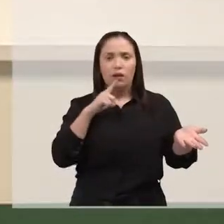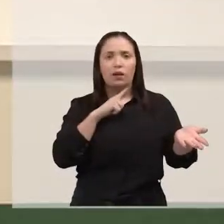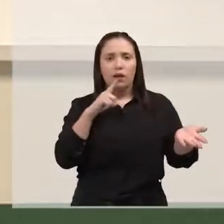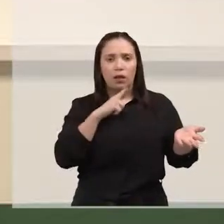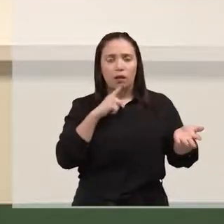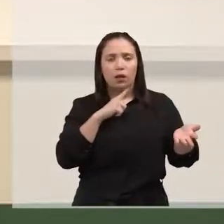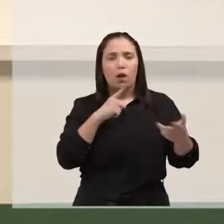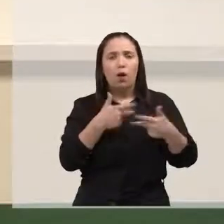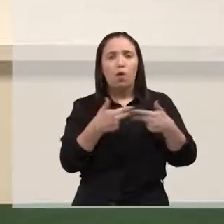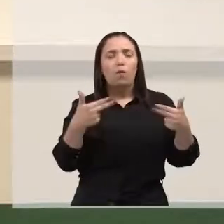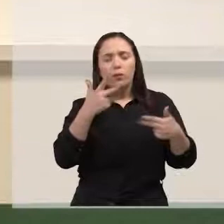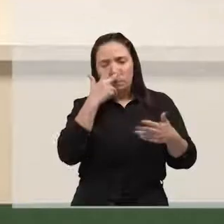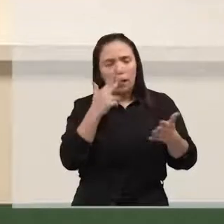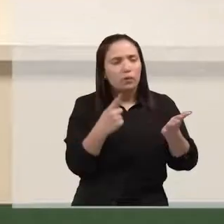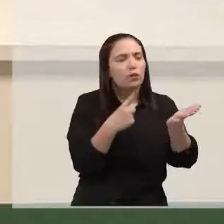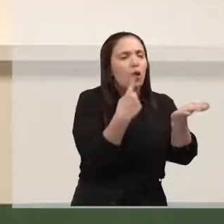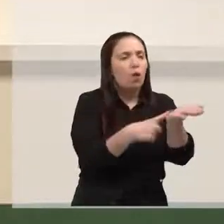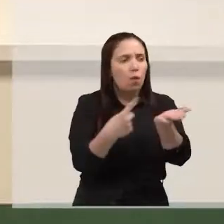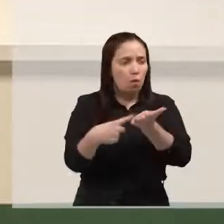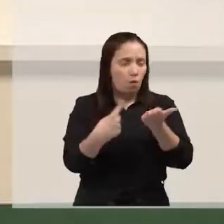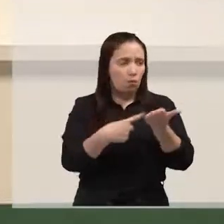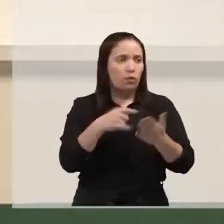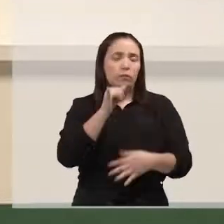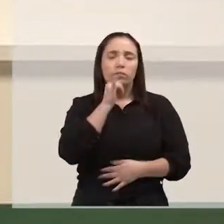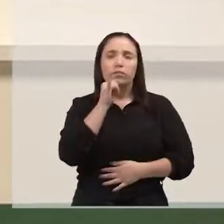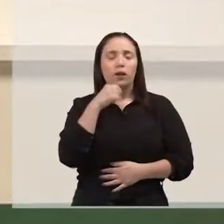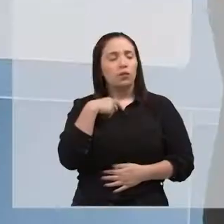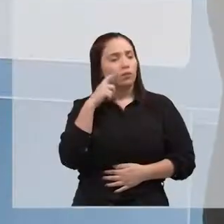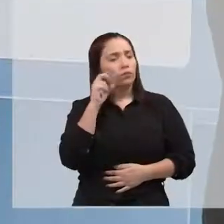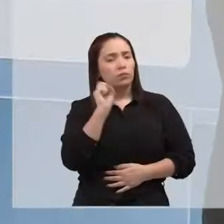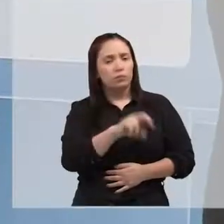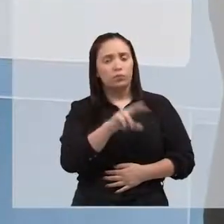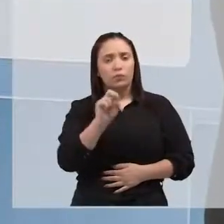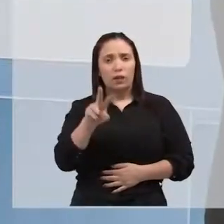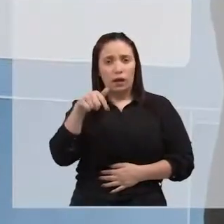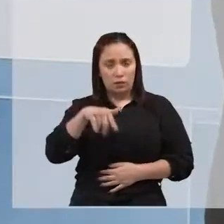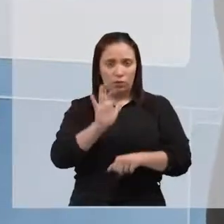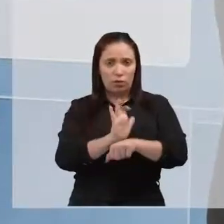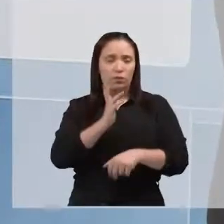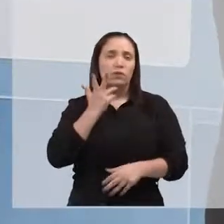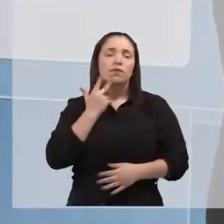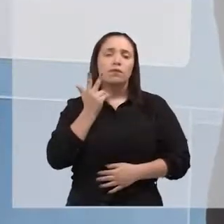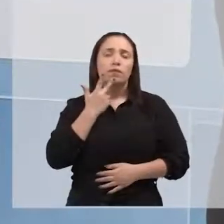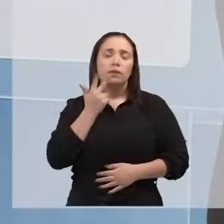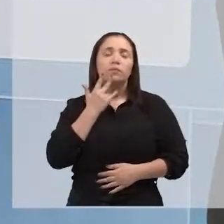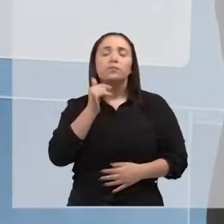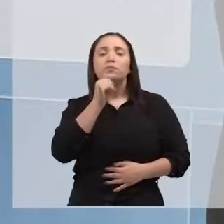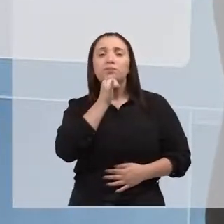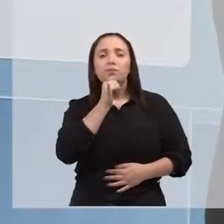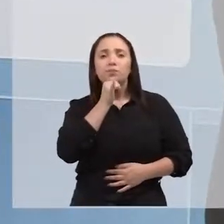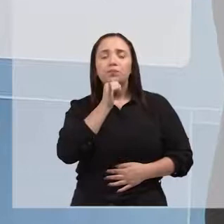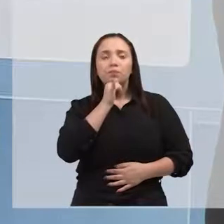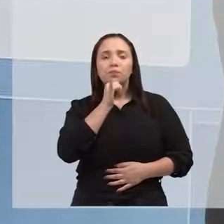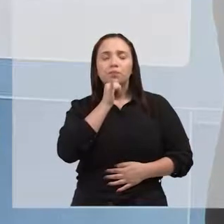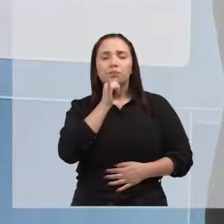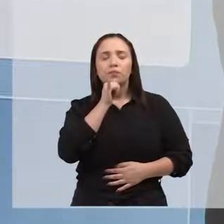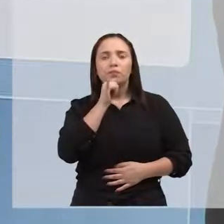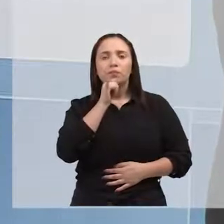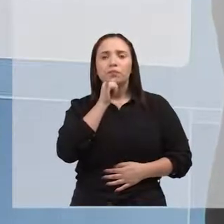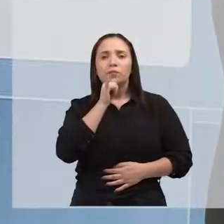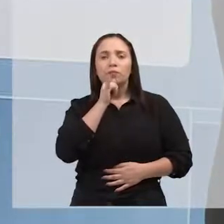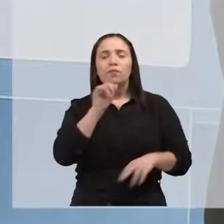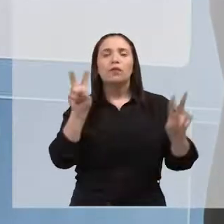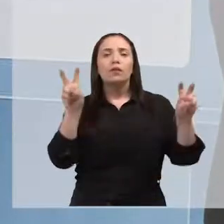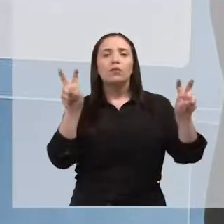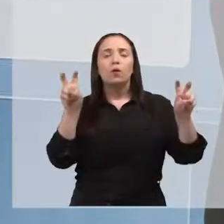coisas orquestradas. Mas você... Eu estou vendo claramente aqui no Ceará, vamos falar aqui do Ceará. Tem aquela história da